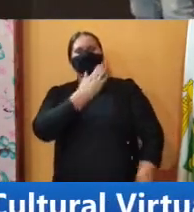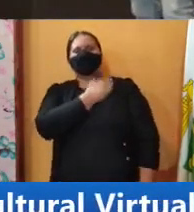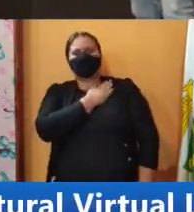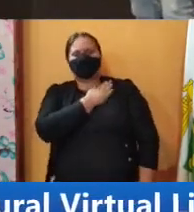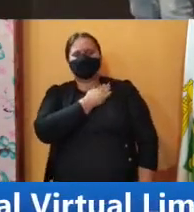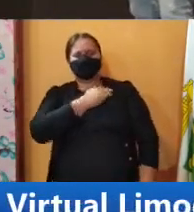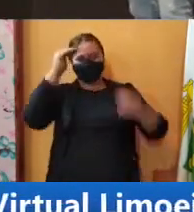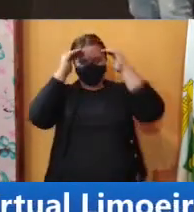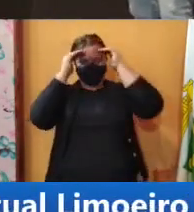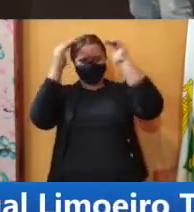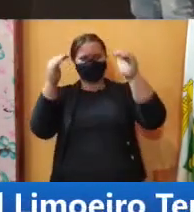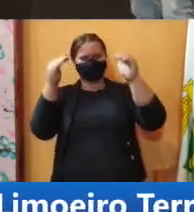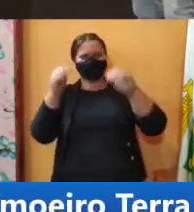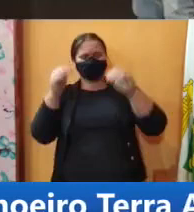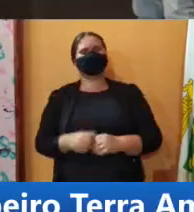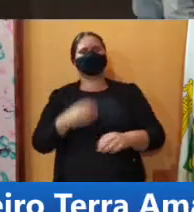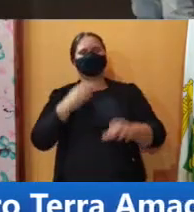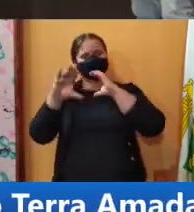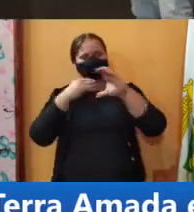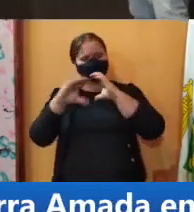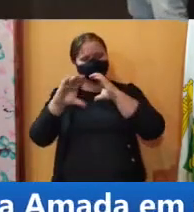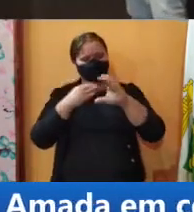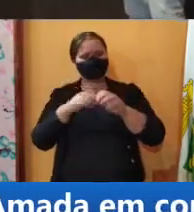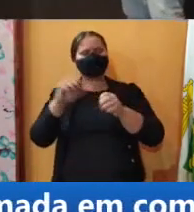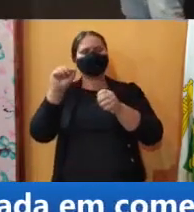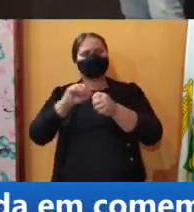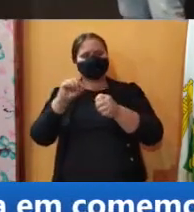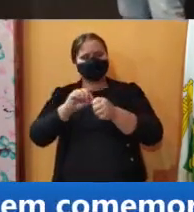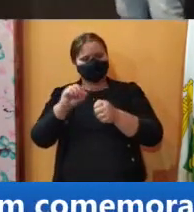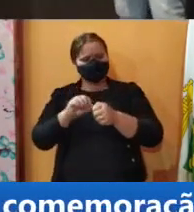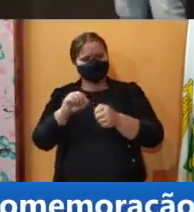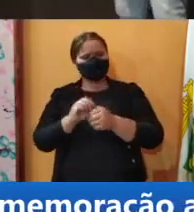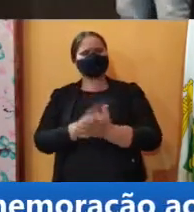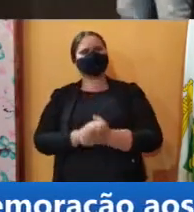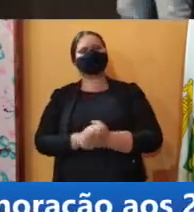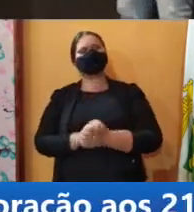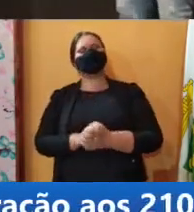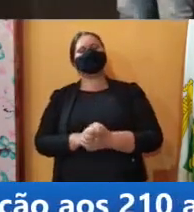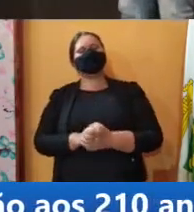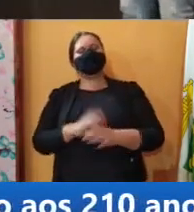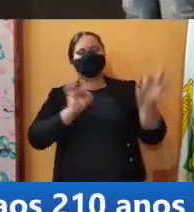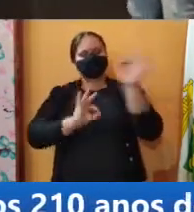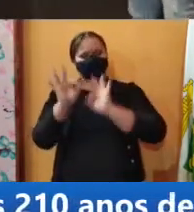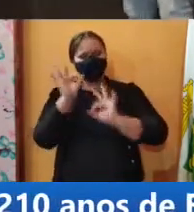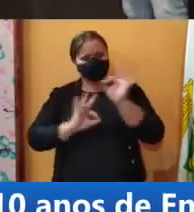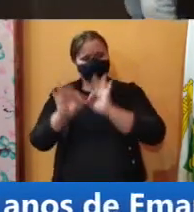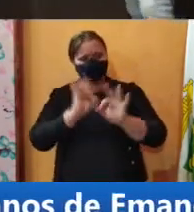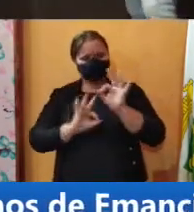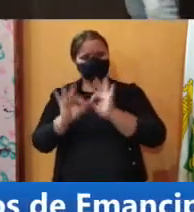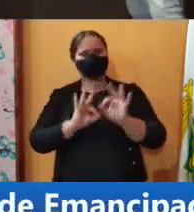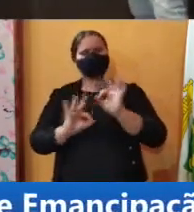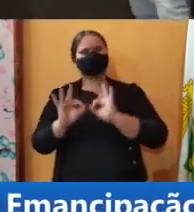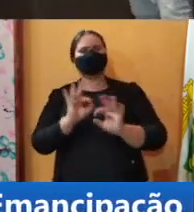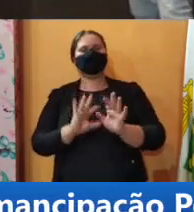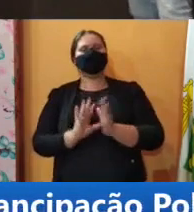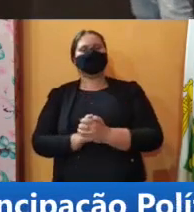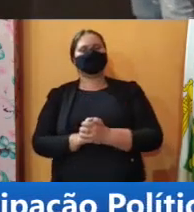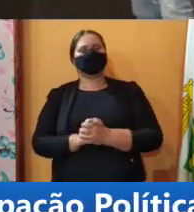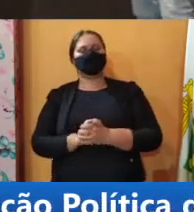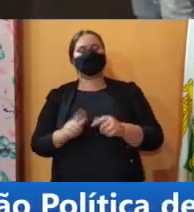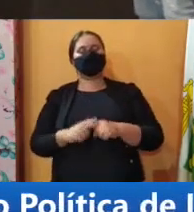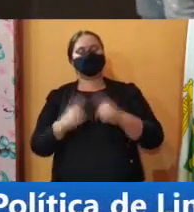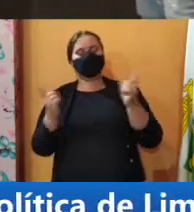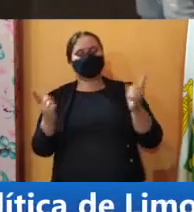todo limoeirense. O Wilker vai fazer a exposição dele, independente da participação na primeira mostra. Mas,